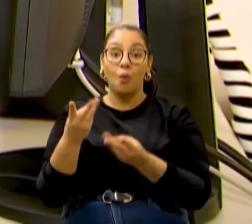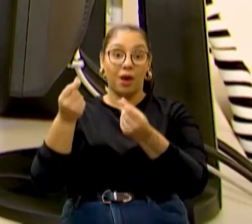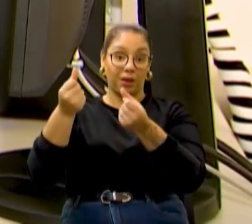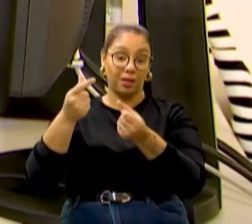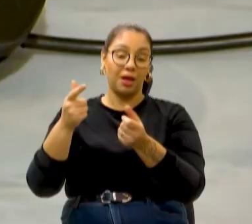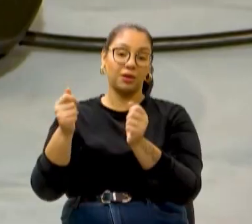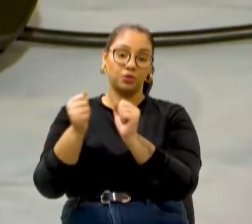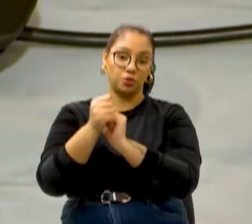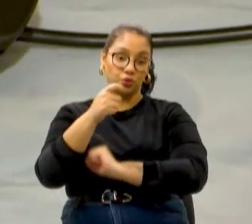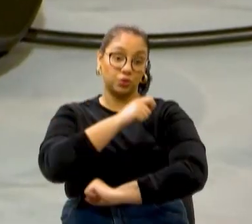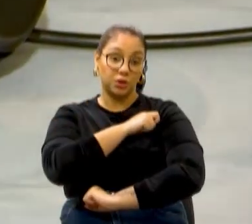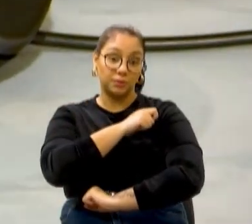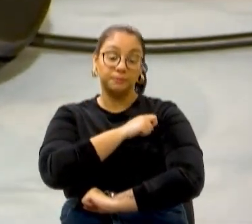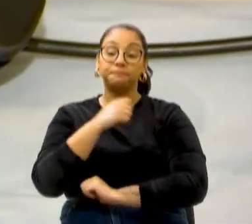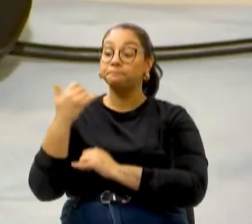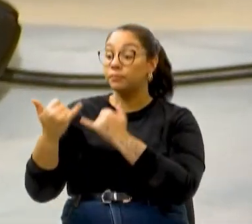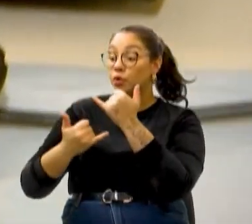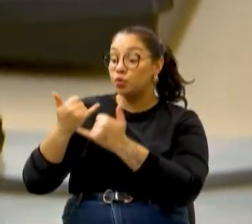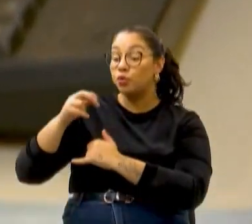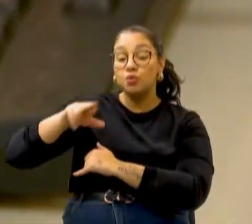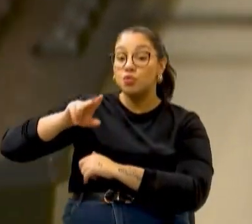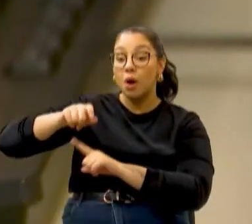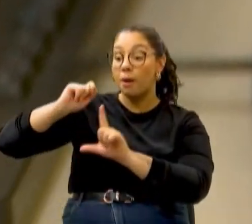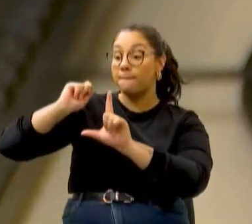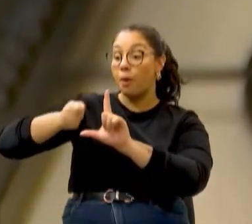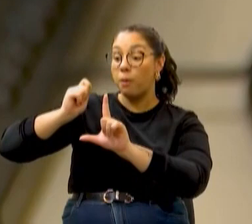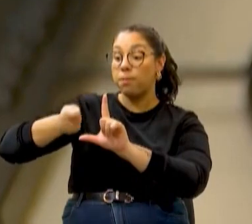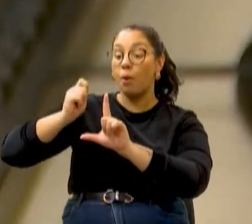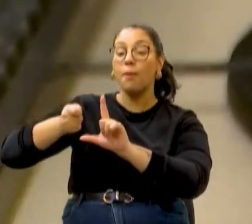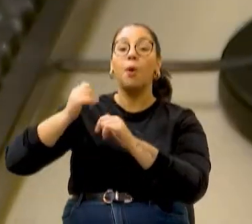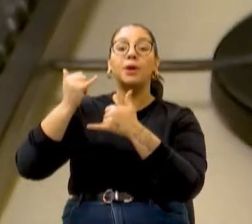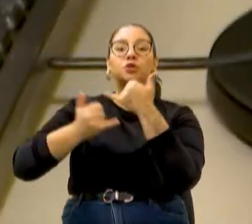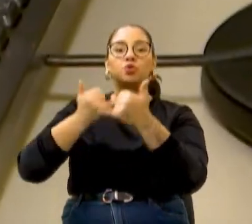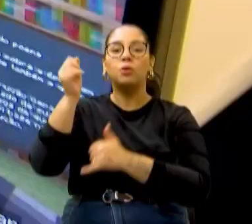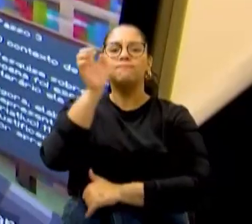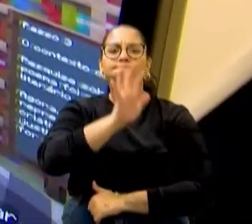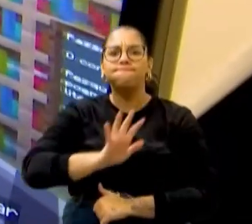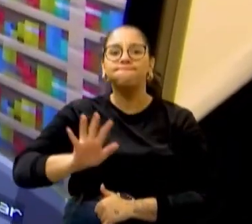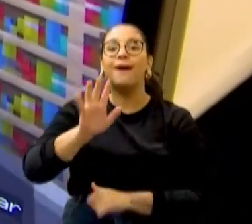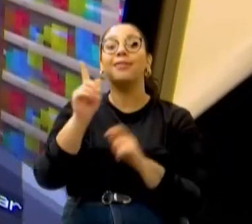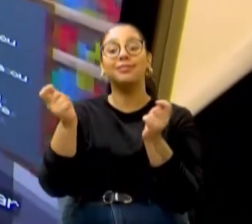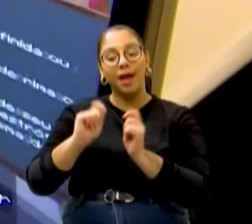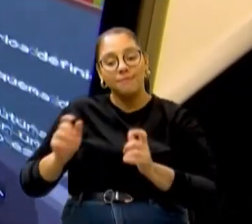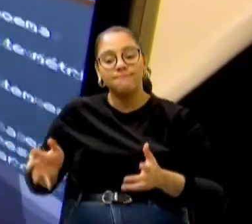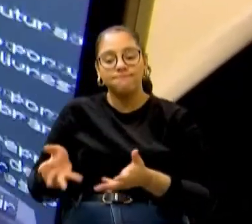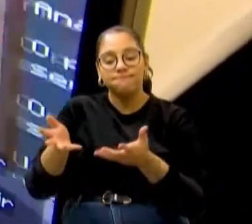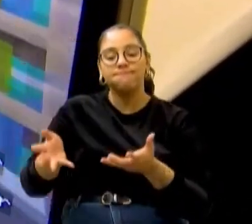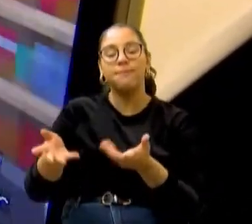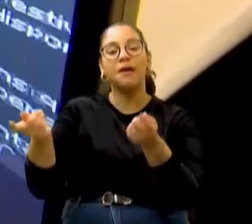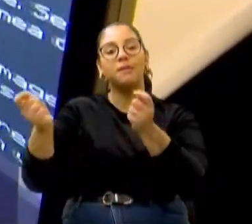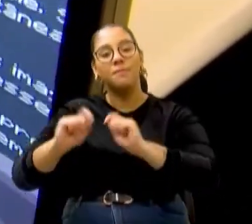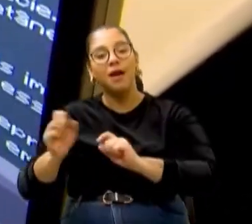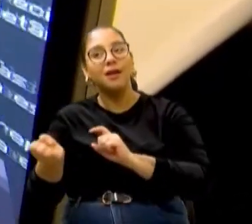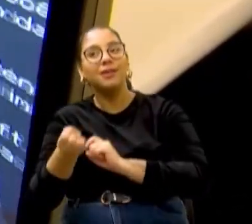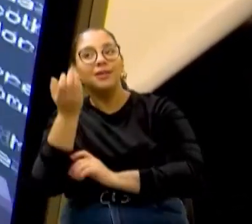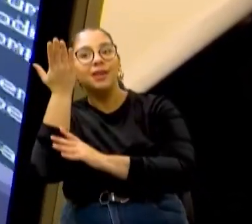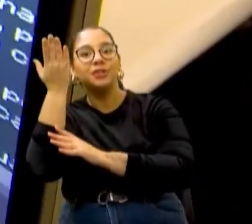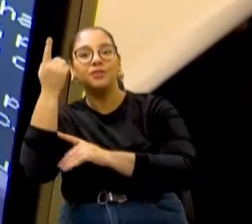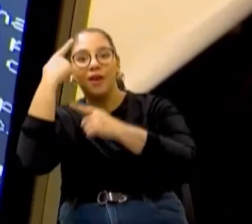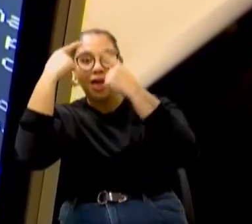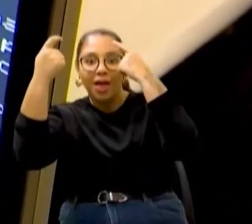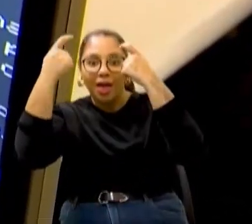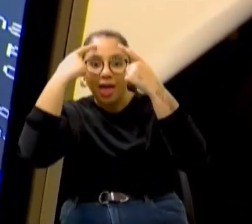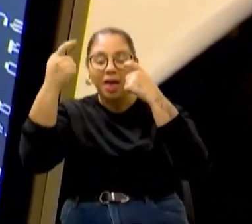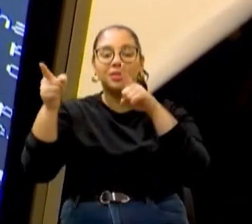desenvolva um projeto de qualidade com os nossos alunos os jogos não são Minecraft mas jogos de maneira geral a gente sabe que contribui então para desenvolver